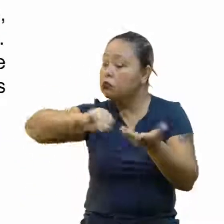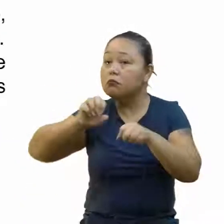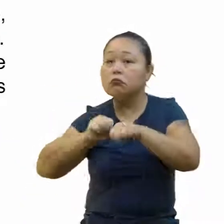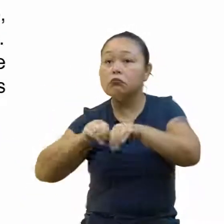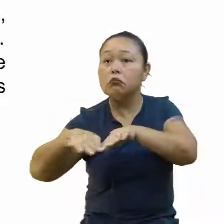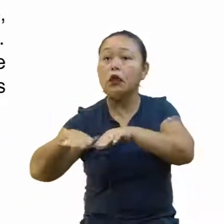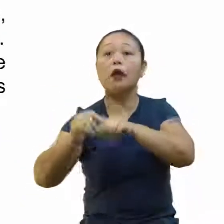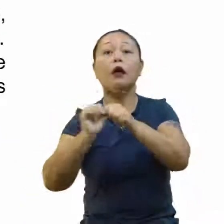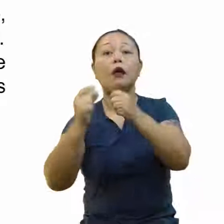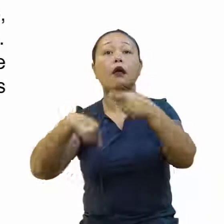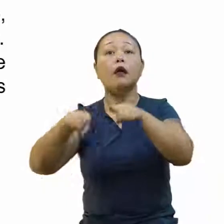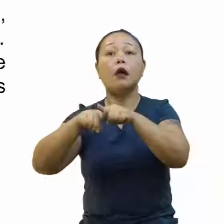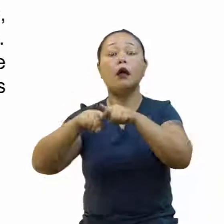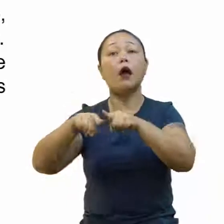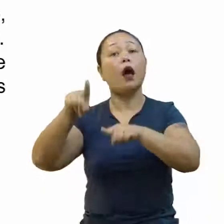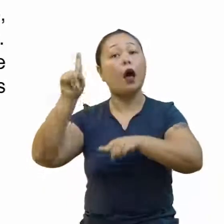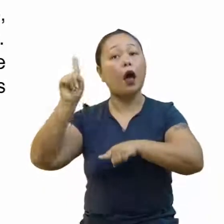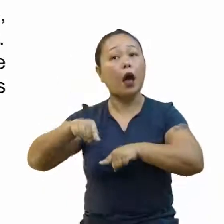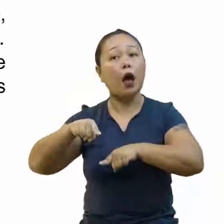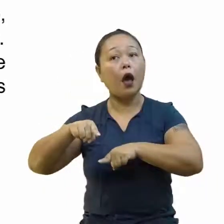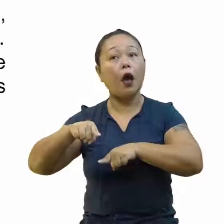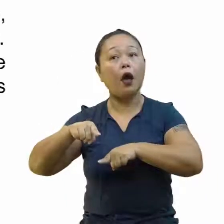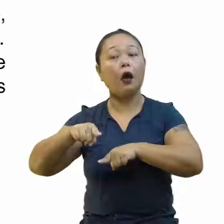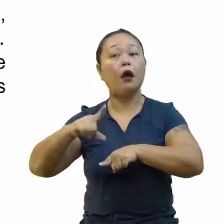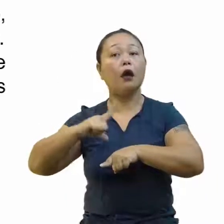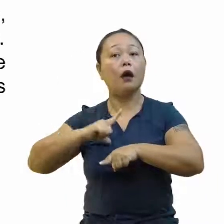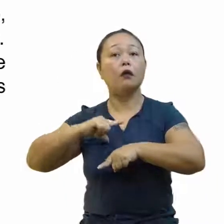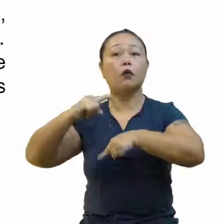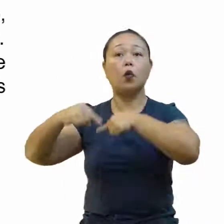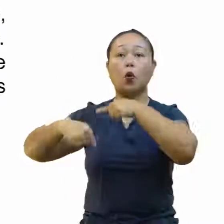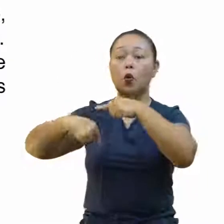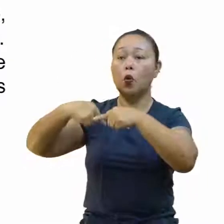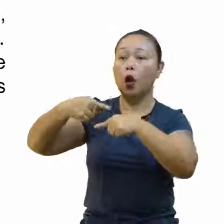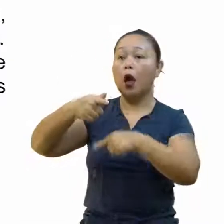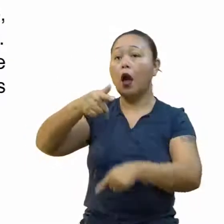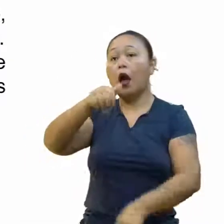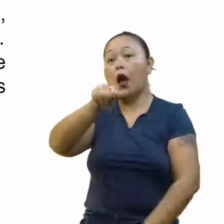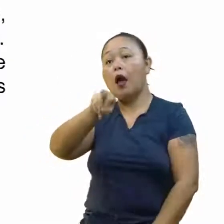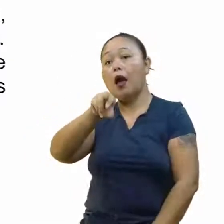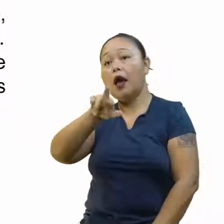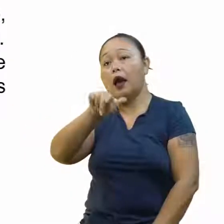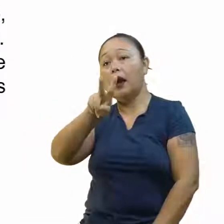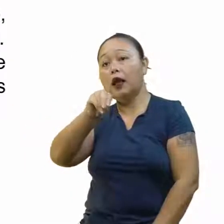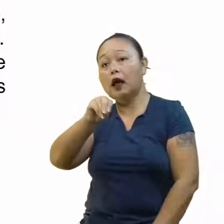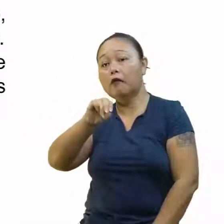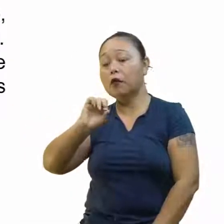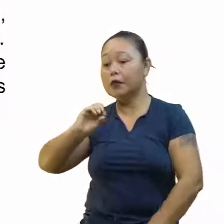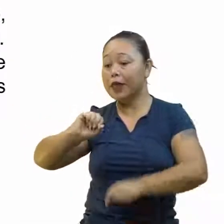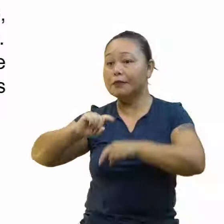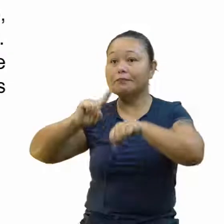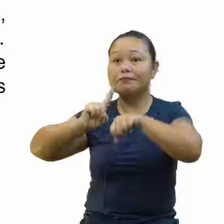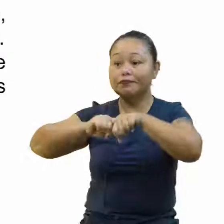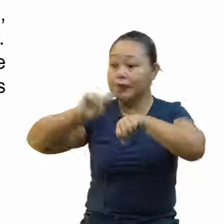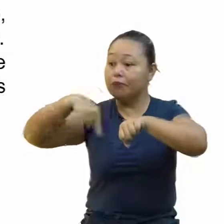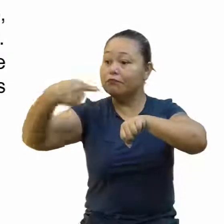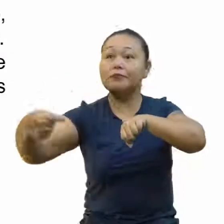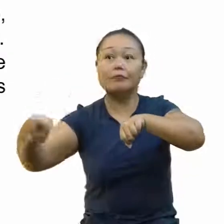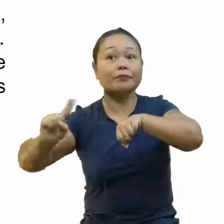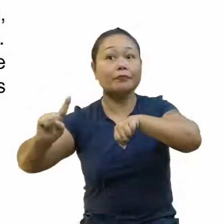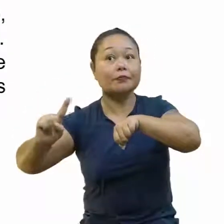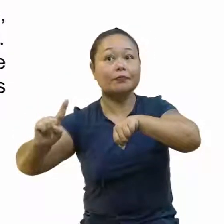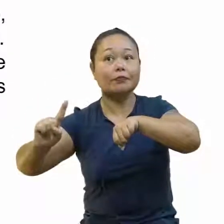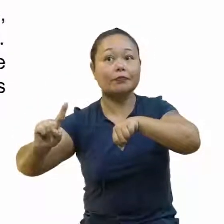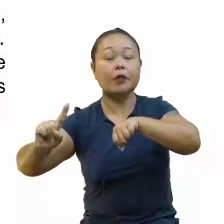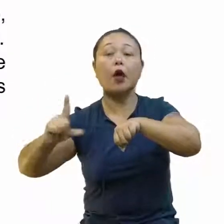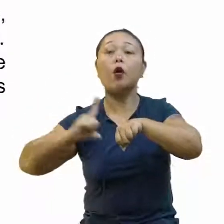conhecida como doenças e agravos não transmissíveis, né? Então, se você for procurar na internet,